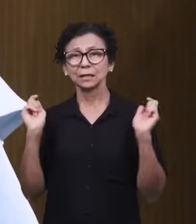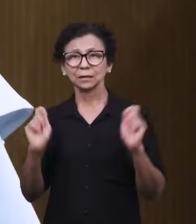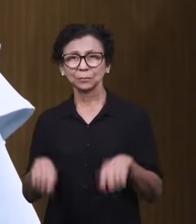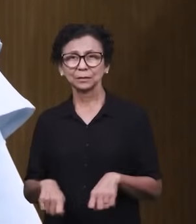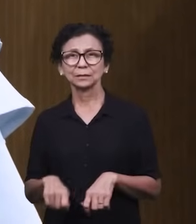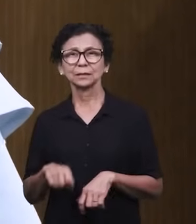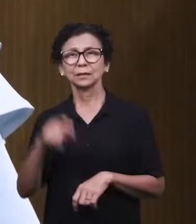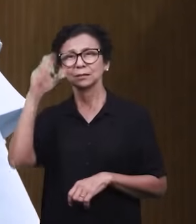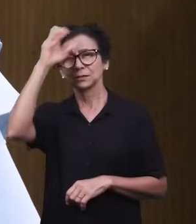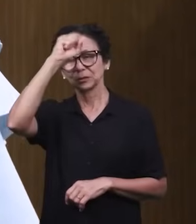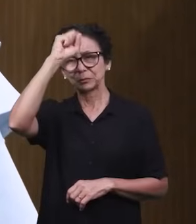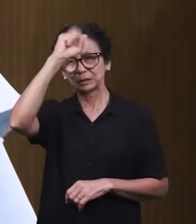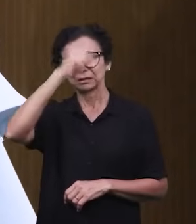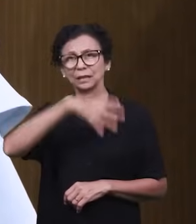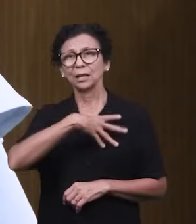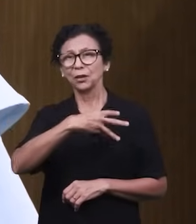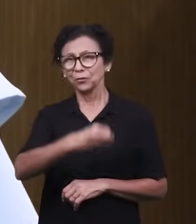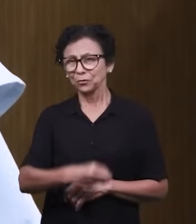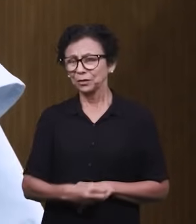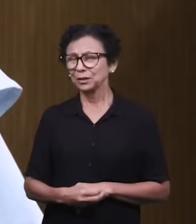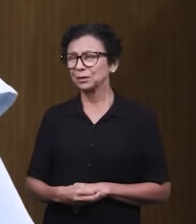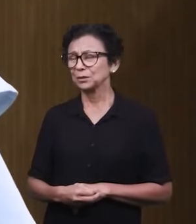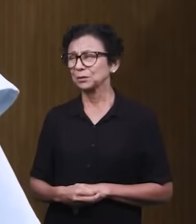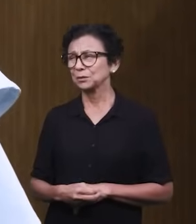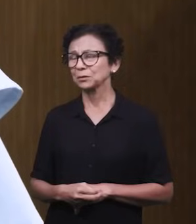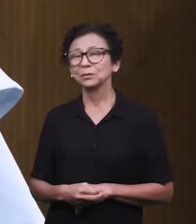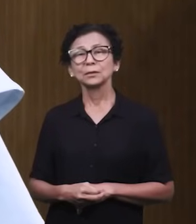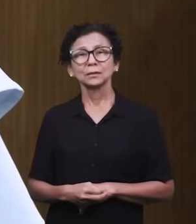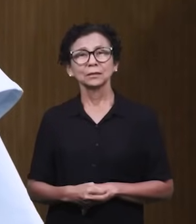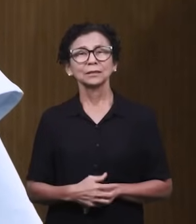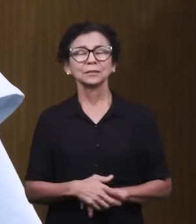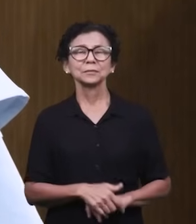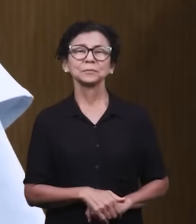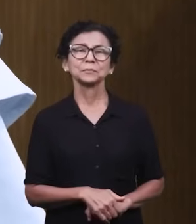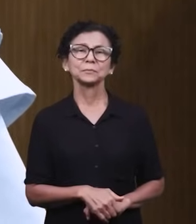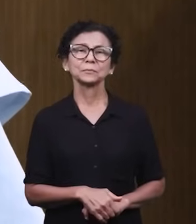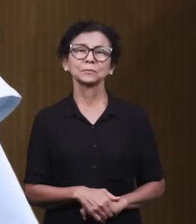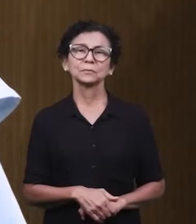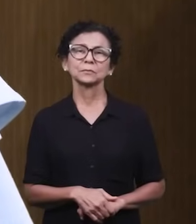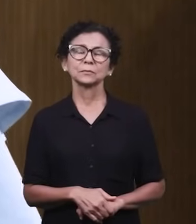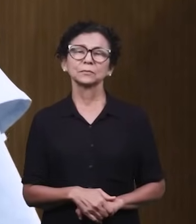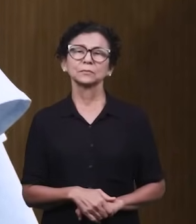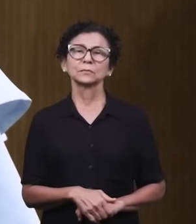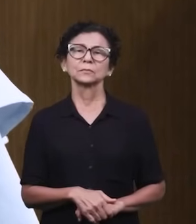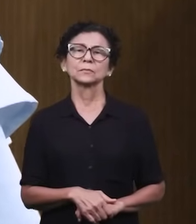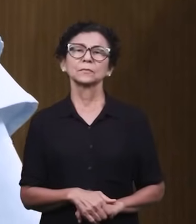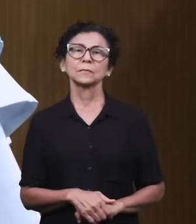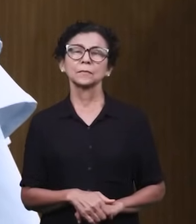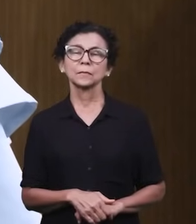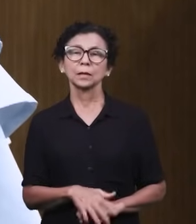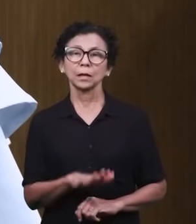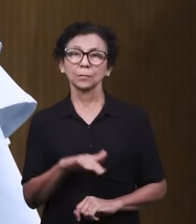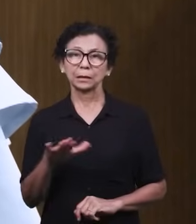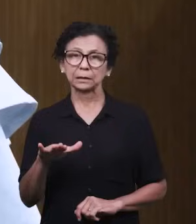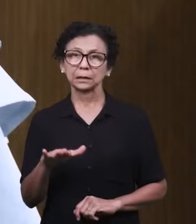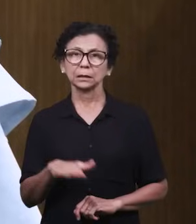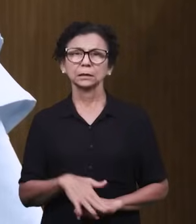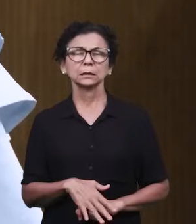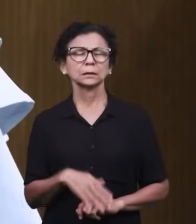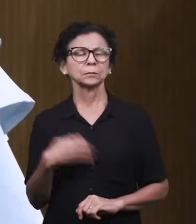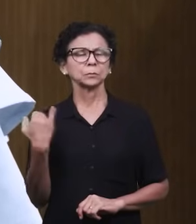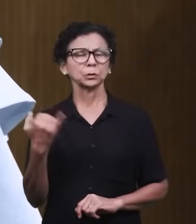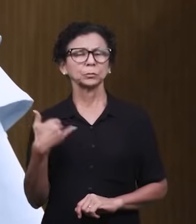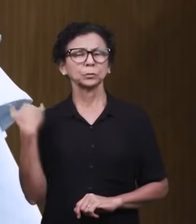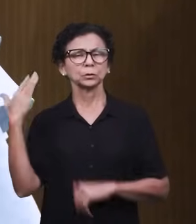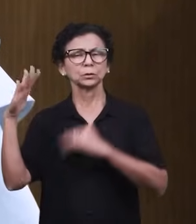Isso auxilia na igreja, no louvor, mas também no desenvolvimento da criança. Isso